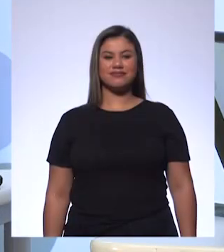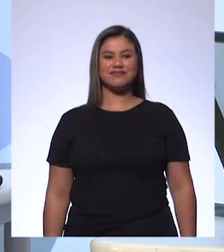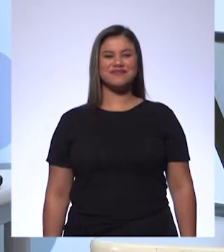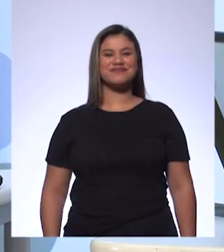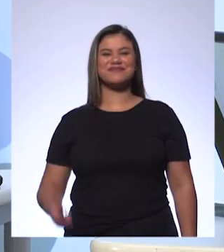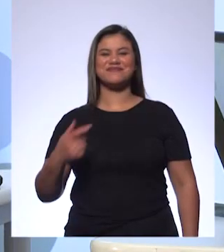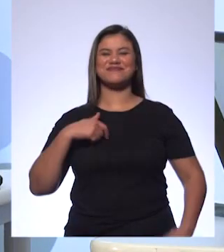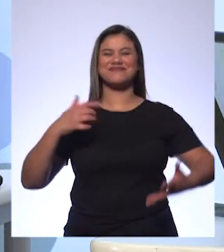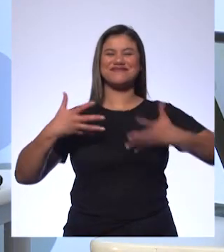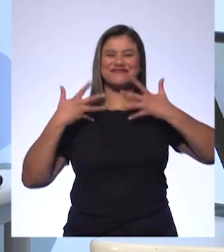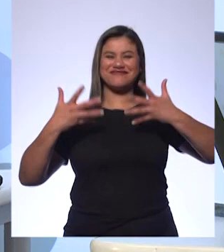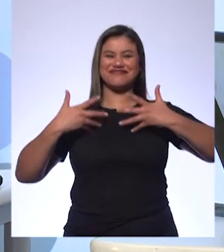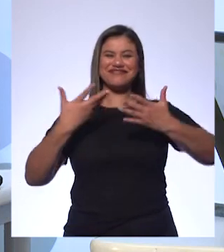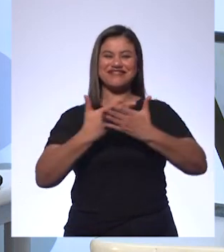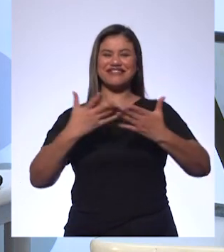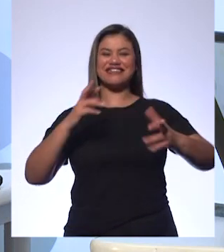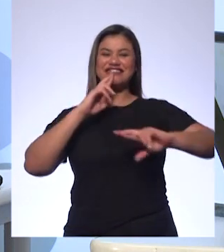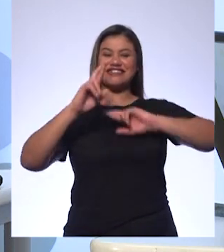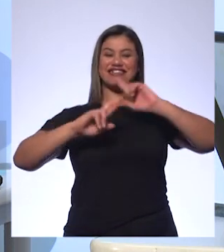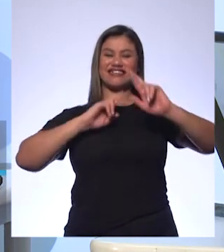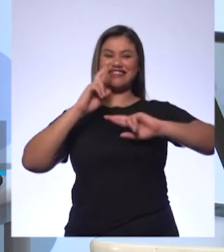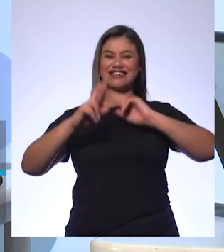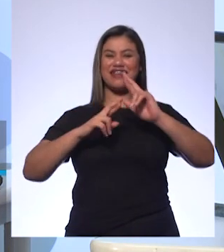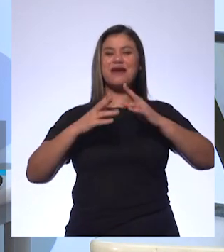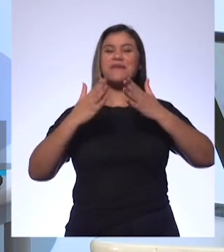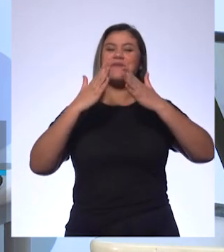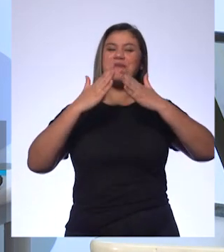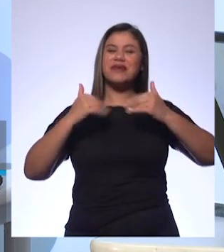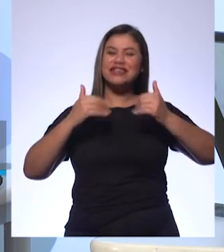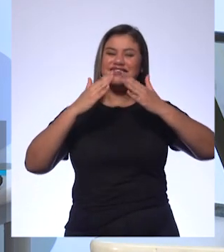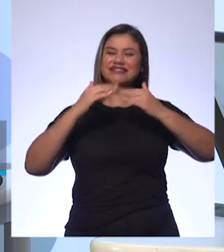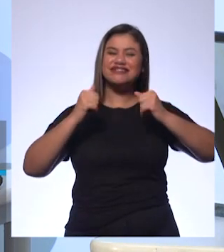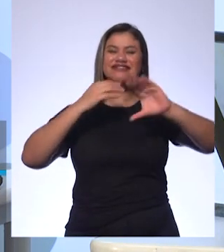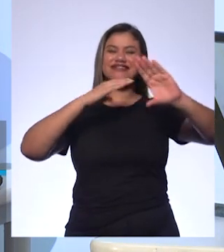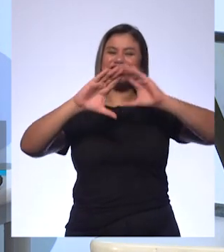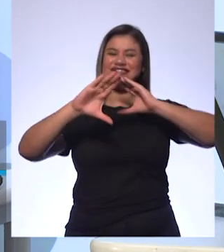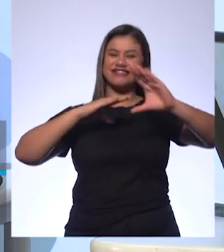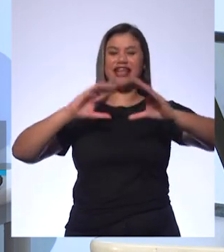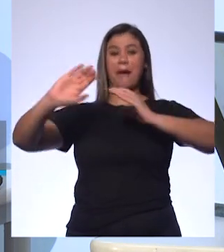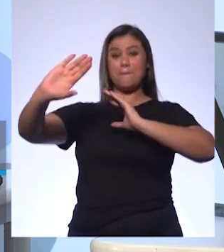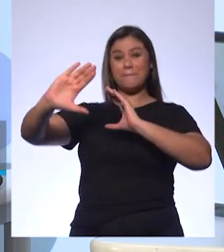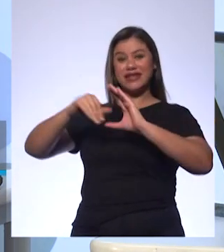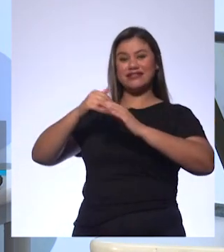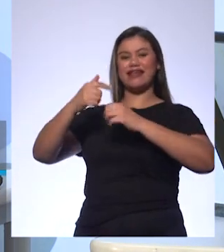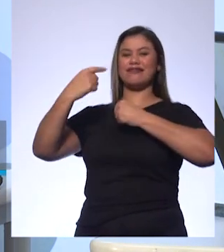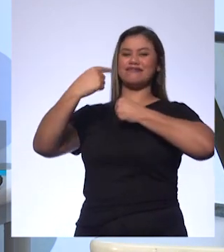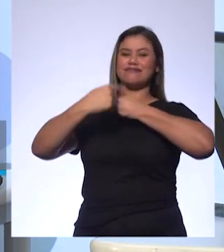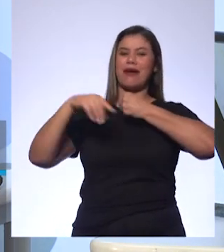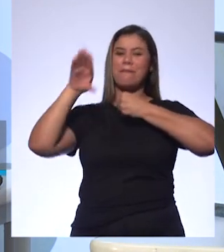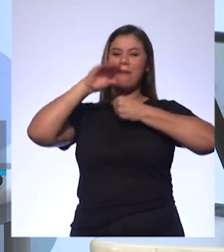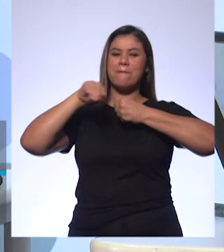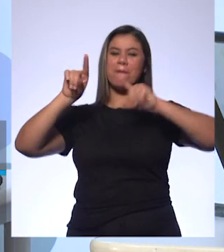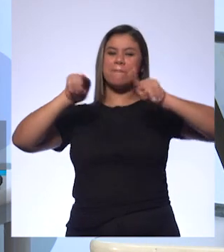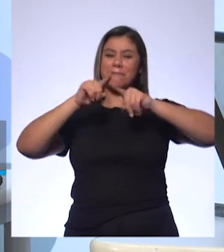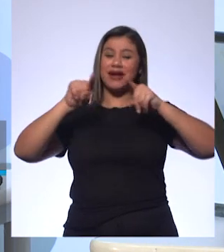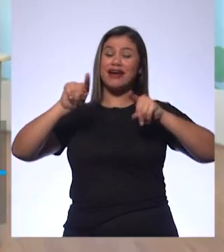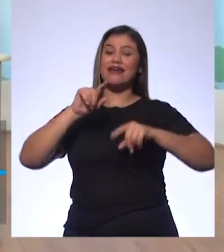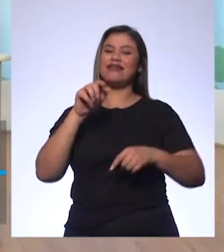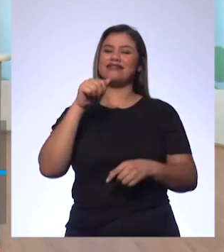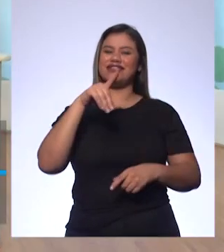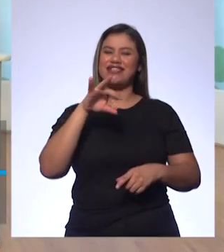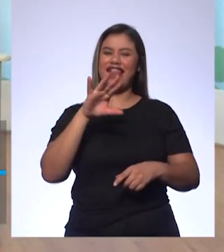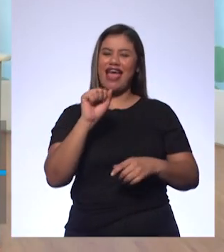Eu estou me divertindo aqui com vocês, falando que sabem cantar e queria mandar o áudio. Eu adoraria poder receber e ouvir. Gente, a Andrea cantou para mim aqui em